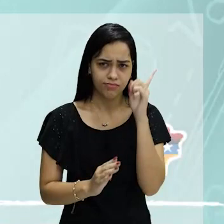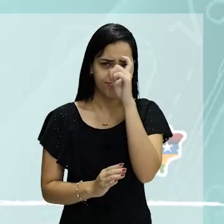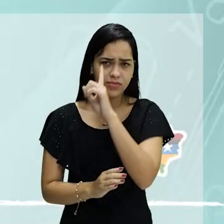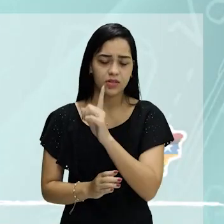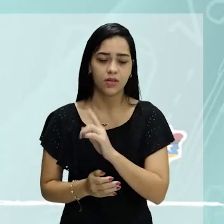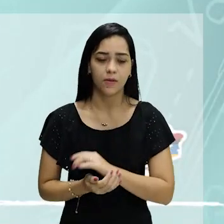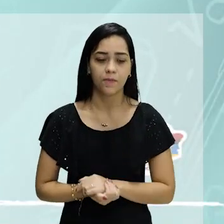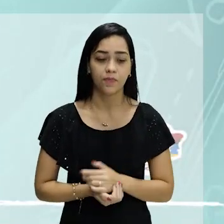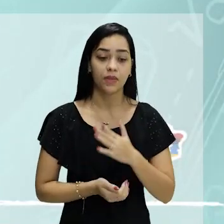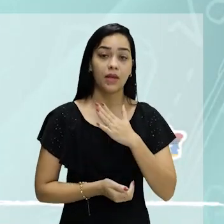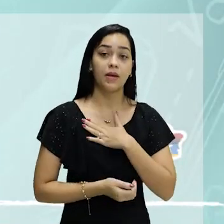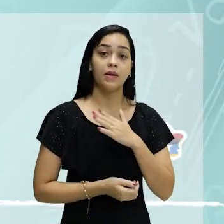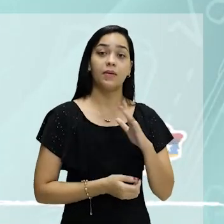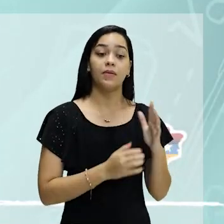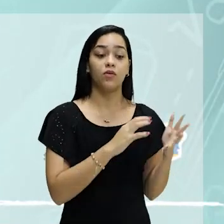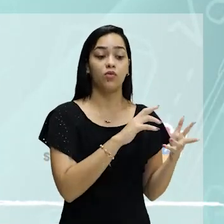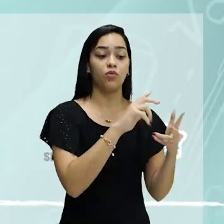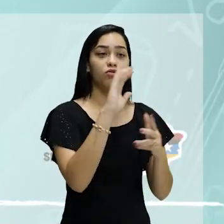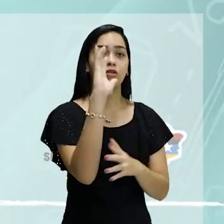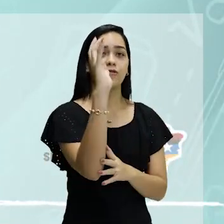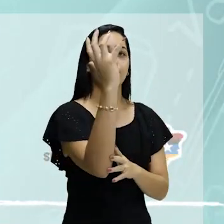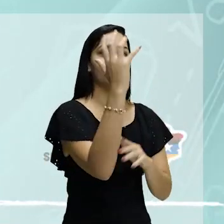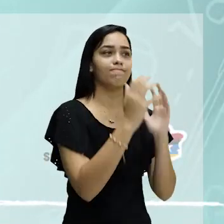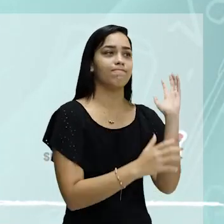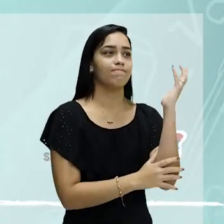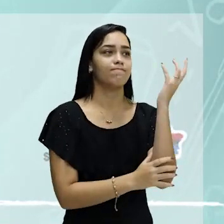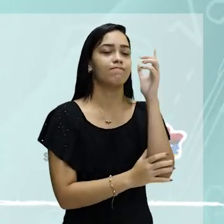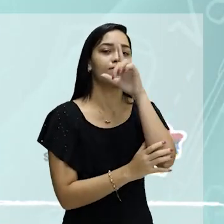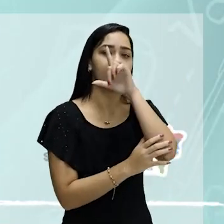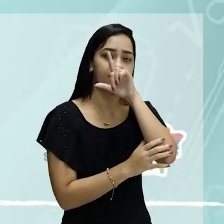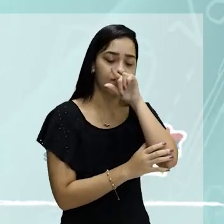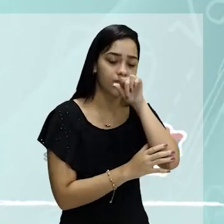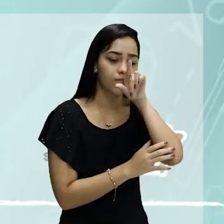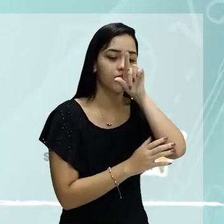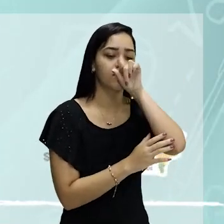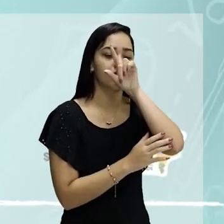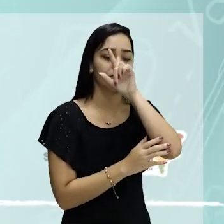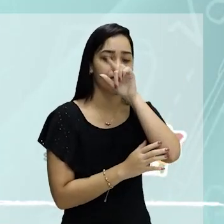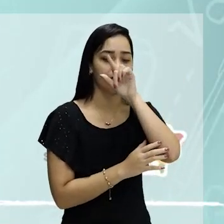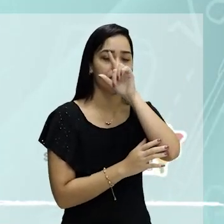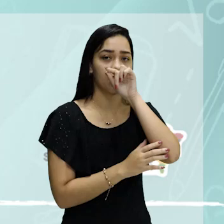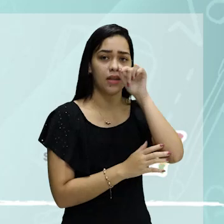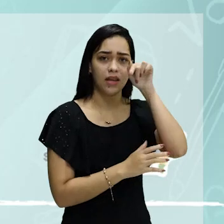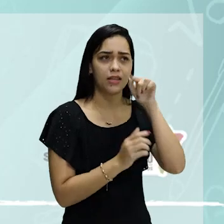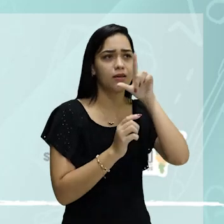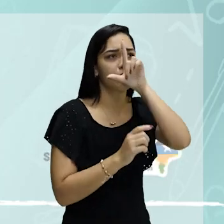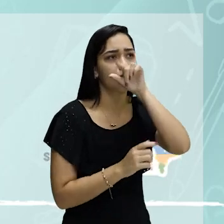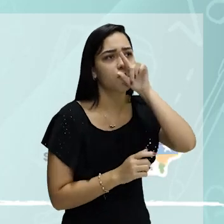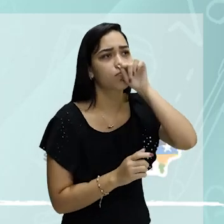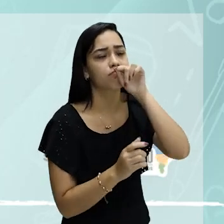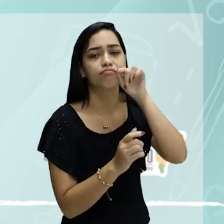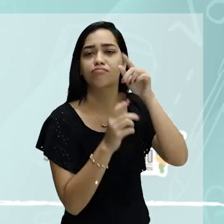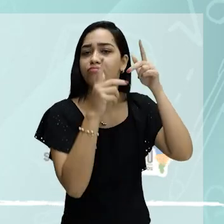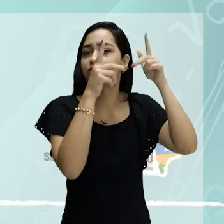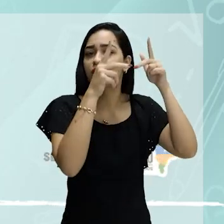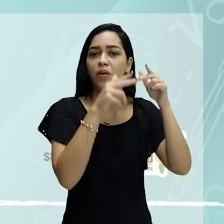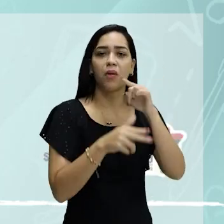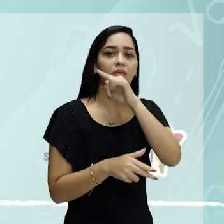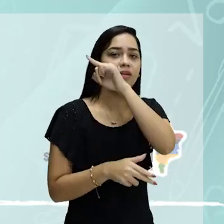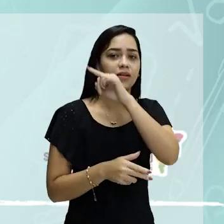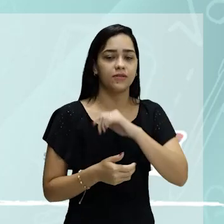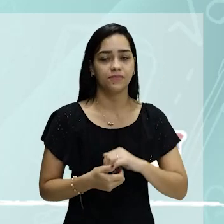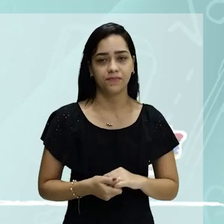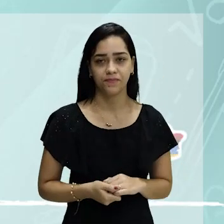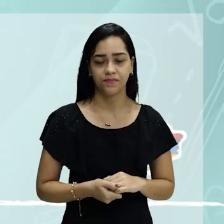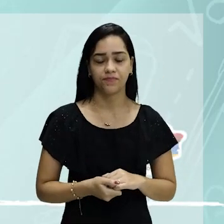difícil. Minha terra tem palmeiras, onde canta o sabiá. As aves que aqui gorjeiam, não gorjeiam como